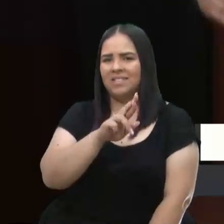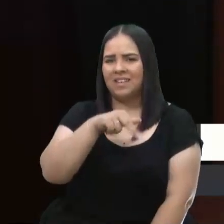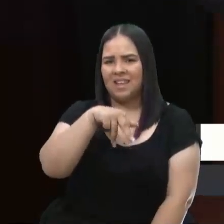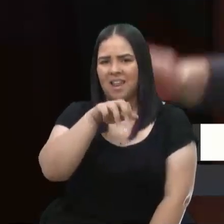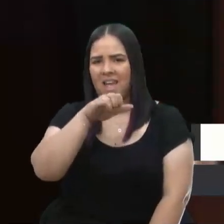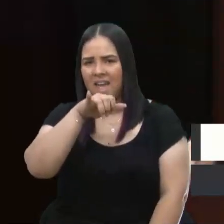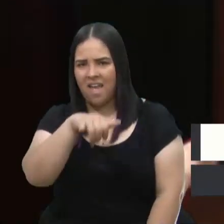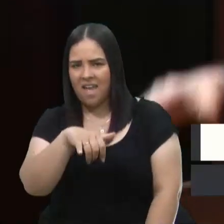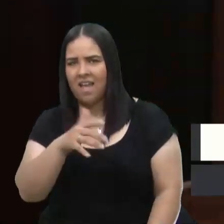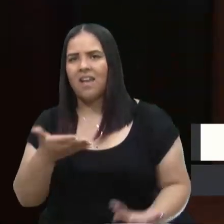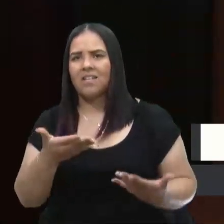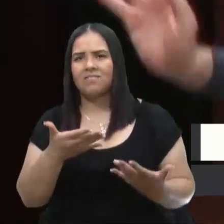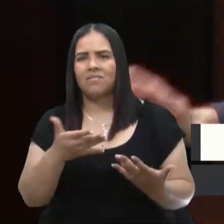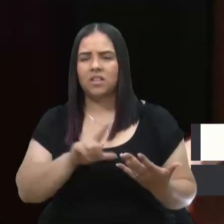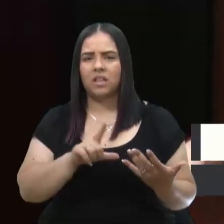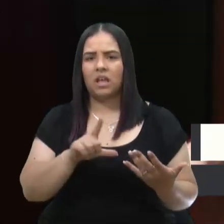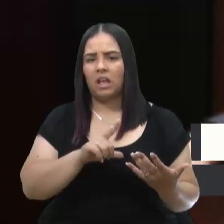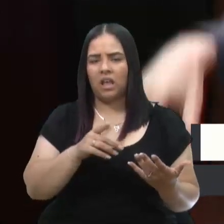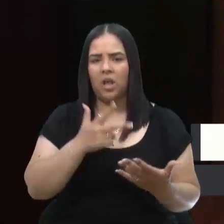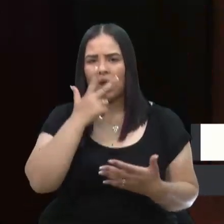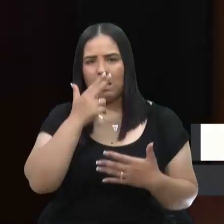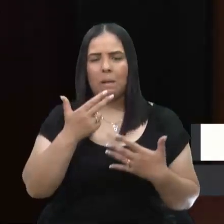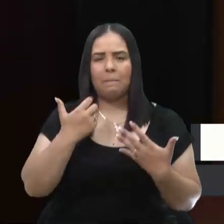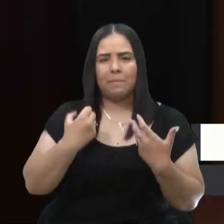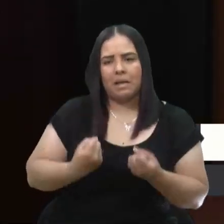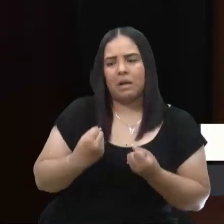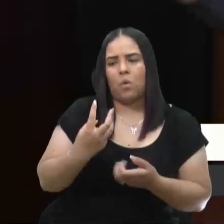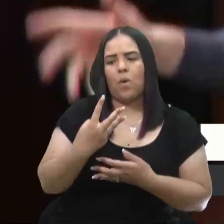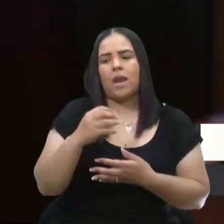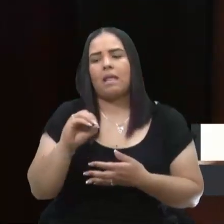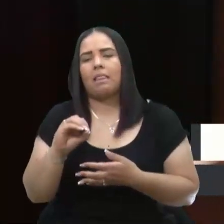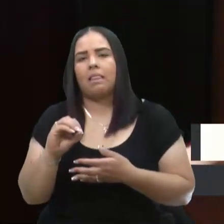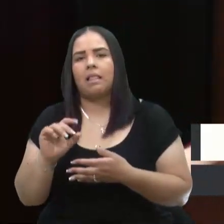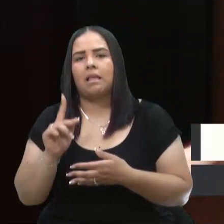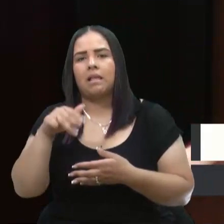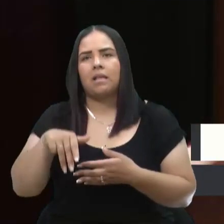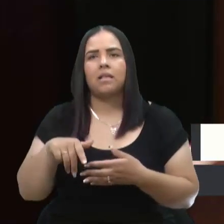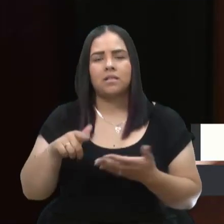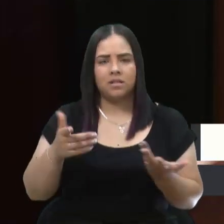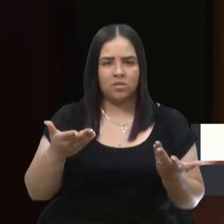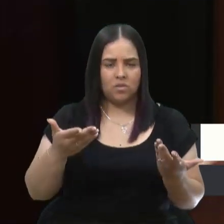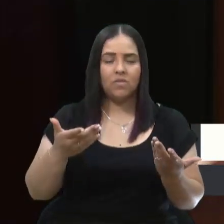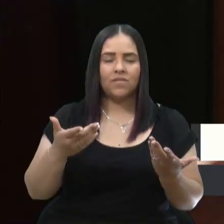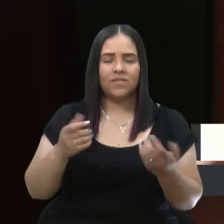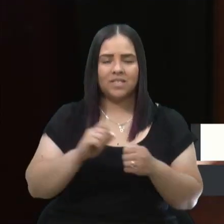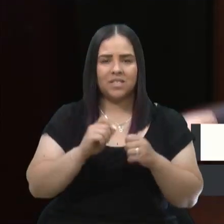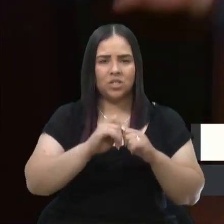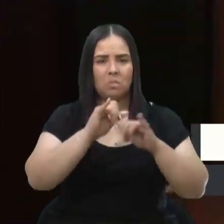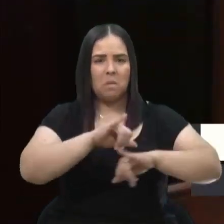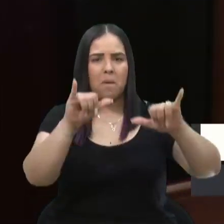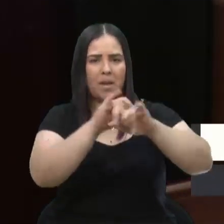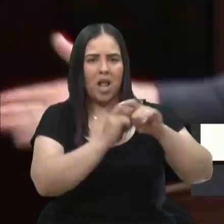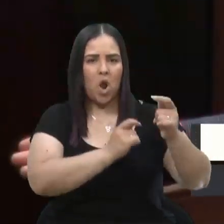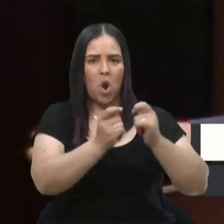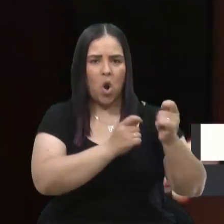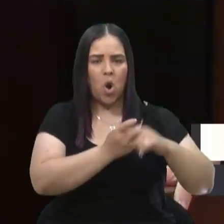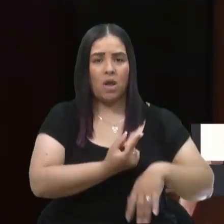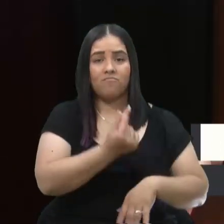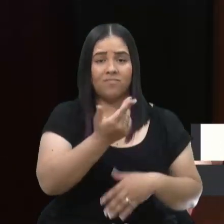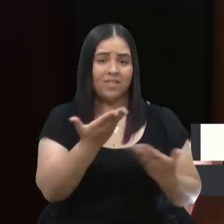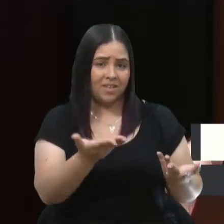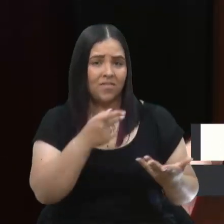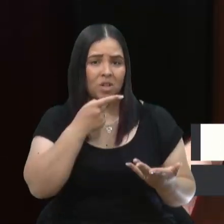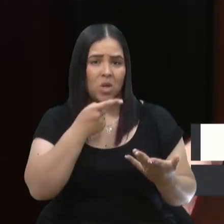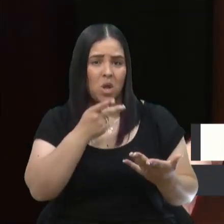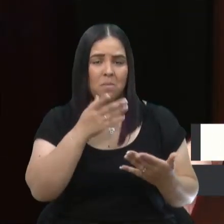né, com o peso assim de 40 quilos lá fazendo propaganda, fiscalzinho do Sarney para controle de preço, é o cara que diz que o